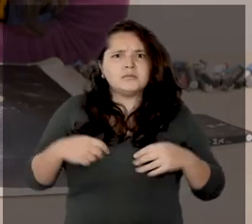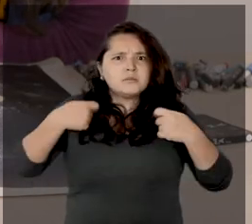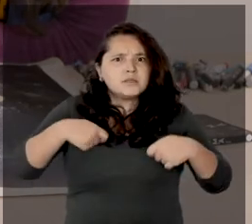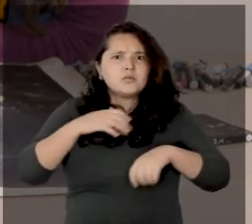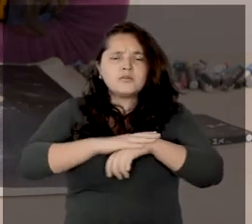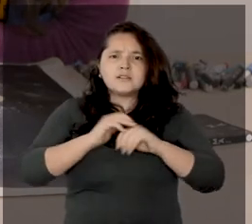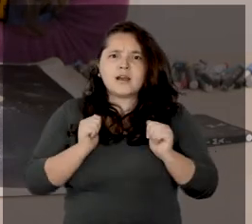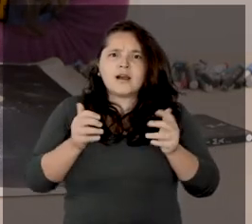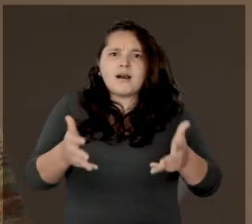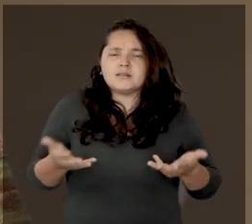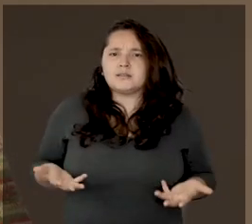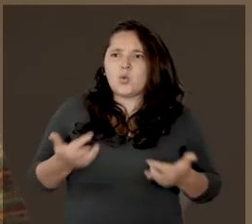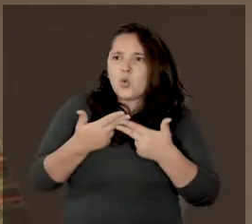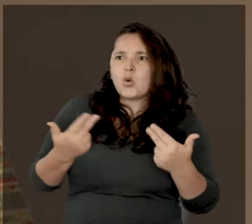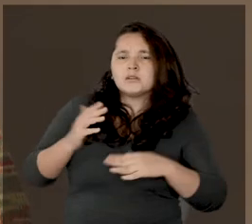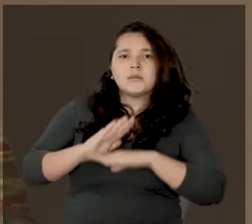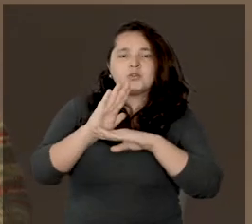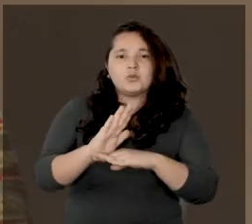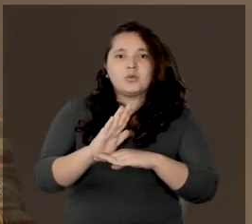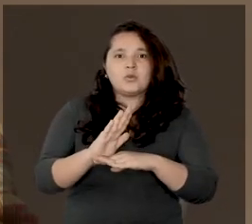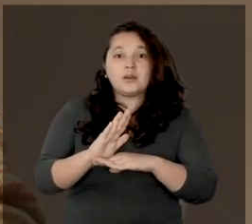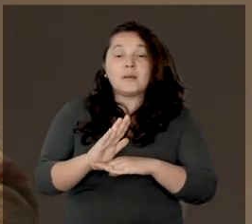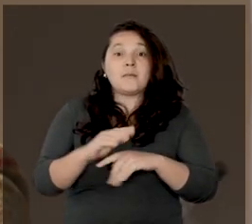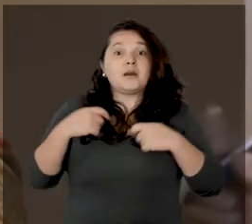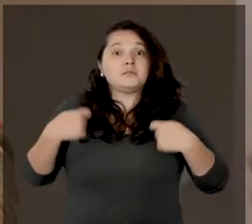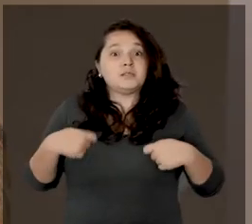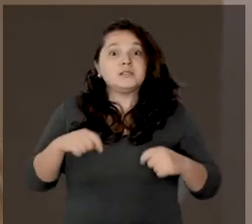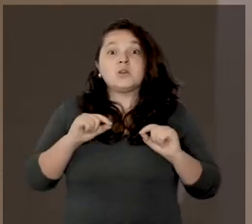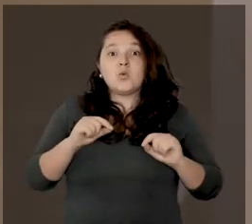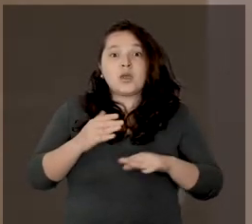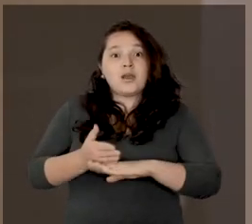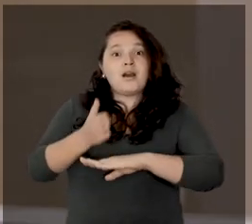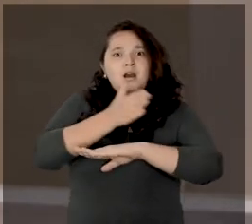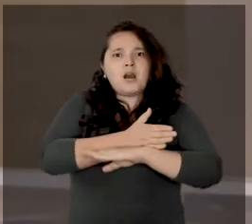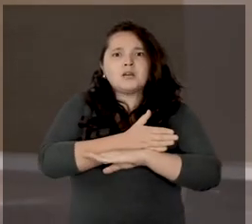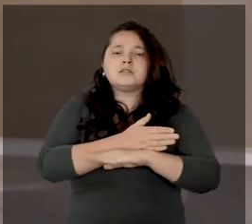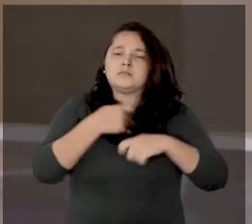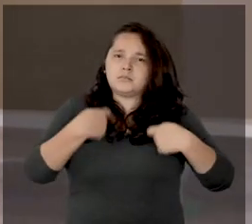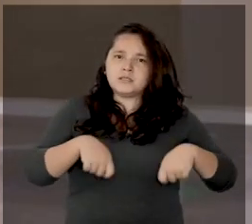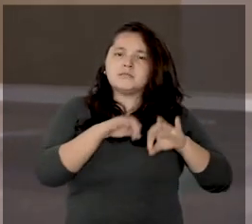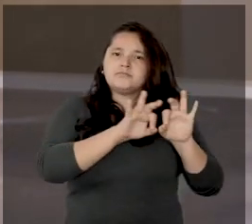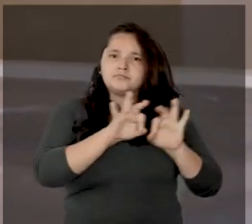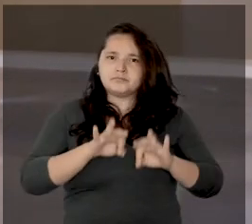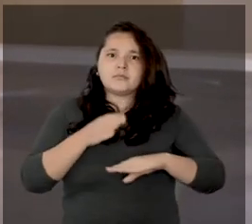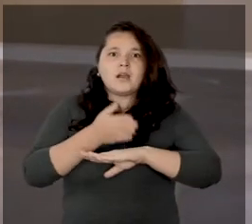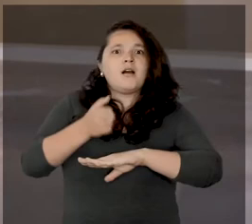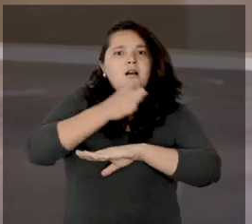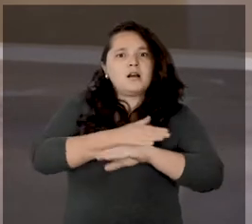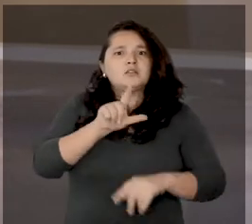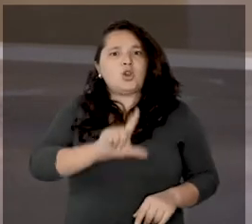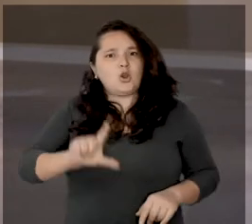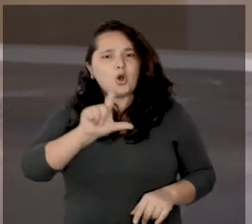coisa pressupõe uma coerência, pressupõe uma lógica, pressupõe um rito, um rigor e uma origem,